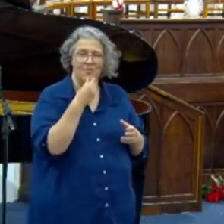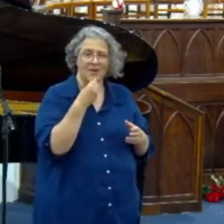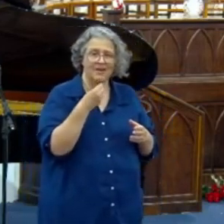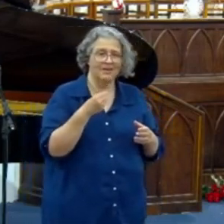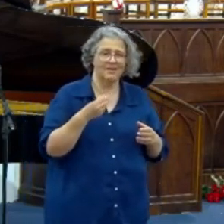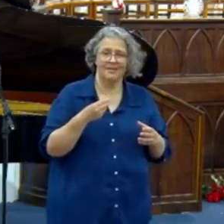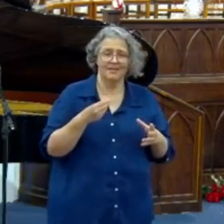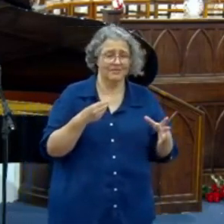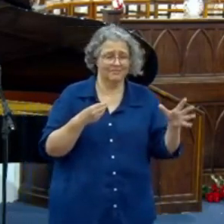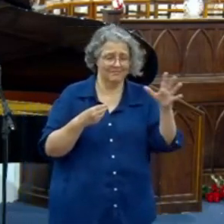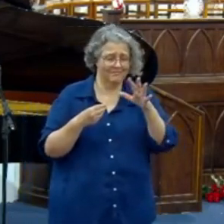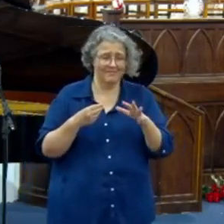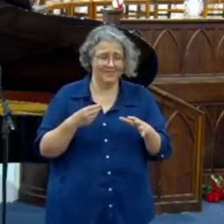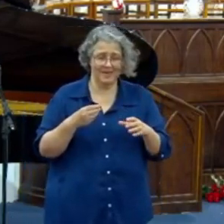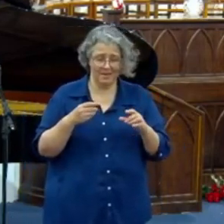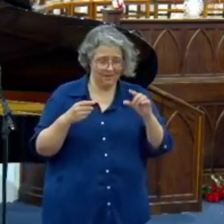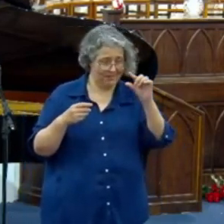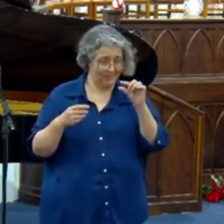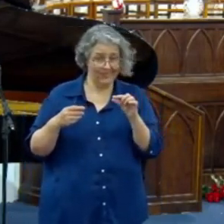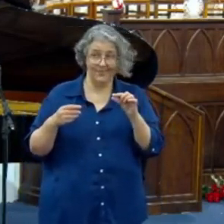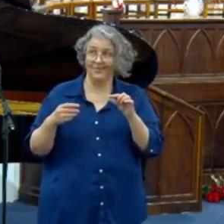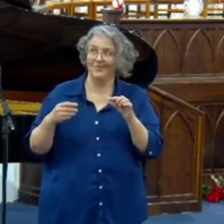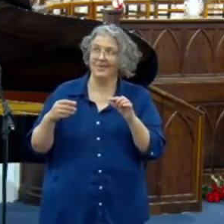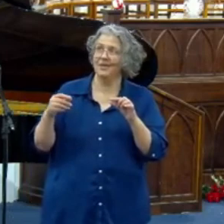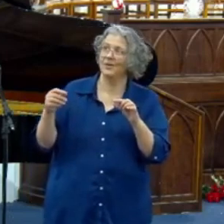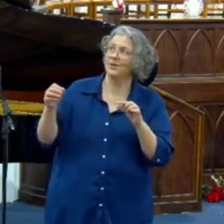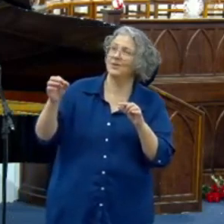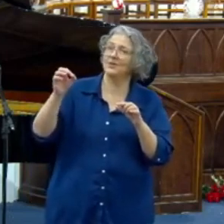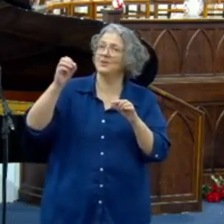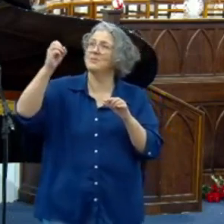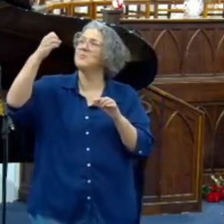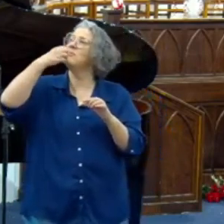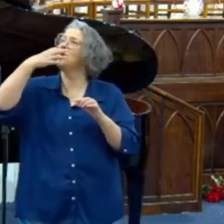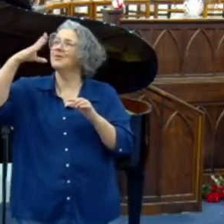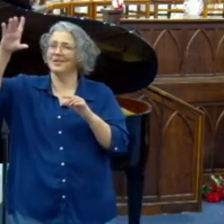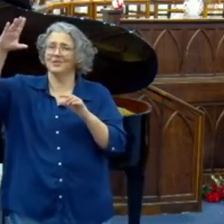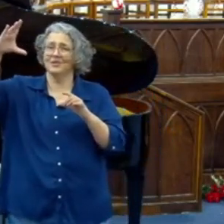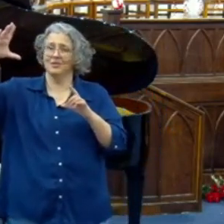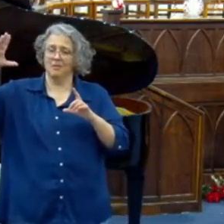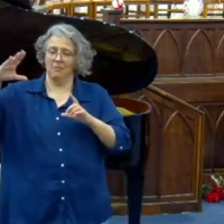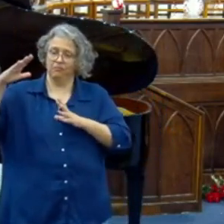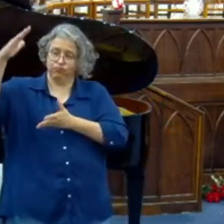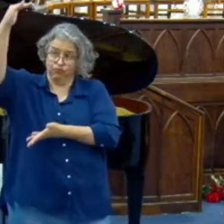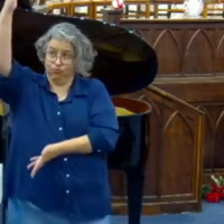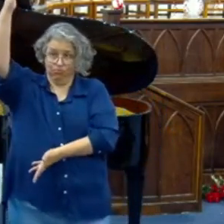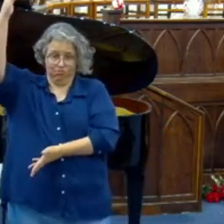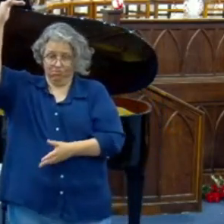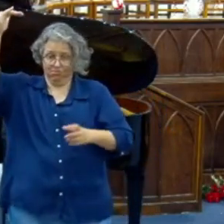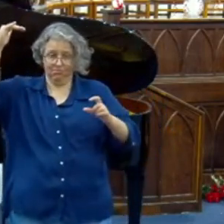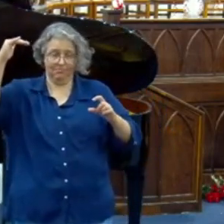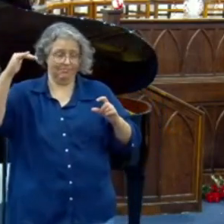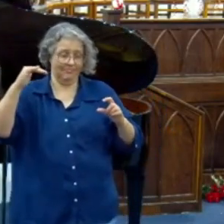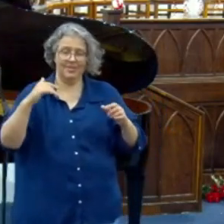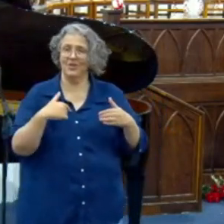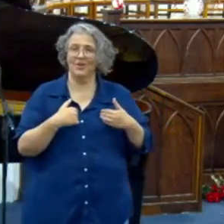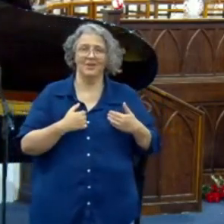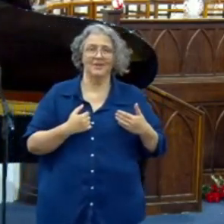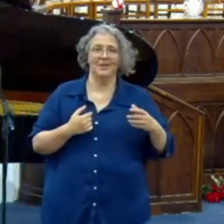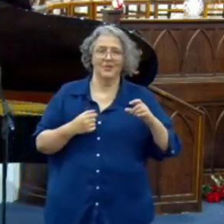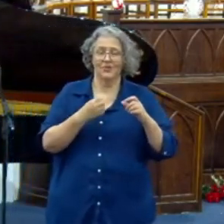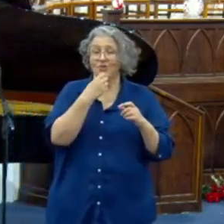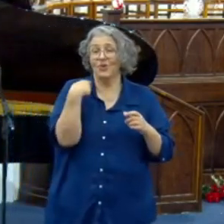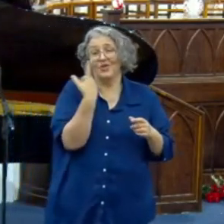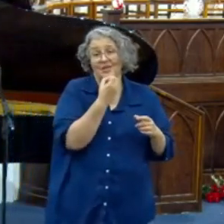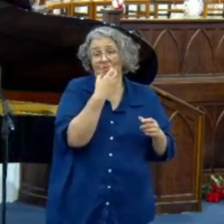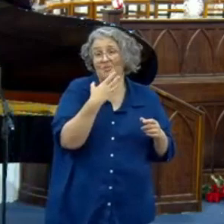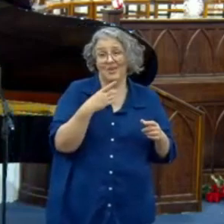a justiça de Cristo nos torna aceitáveis. Nossas bondades não nos tornam aceitáveis.